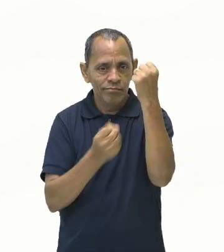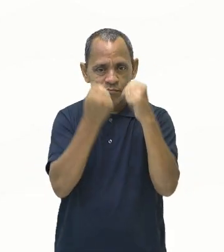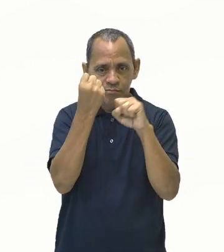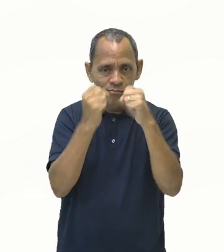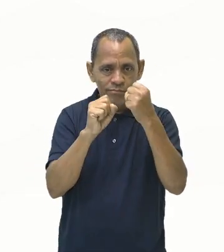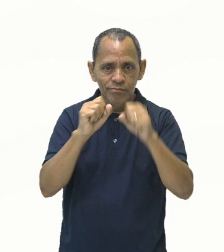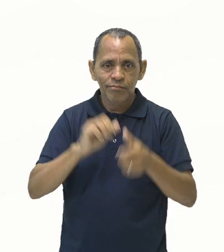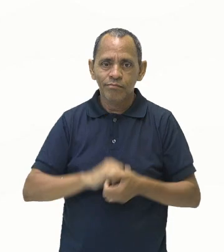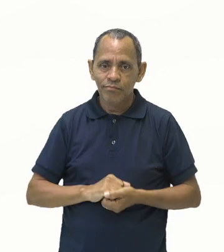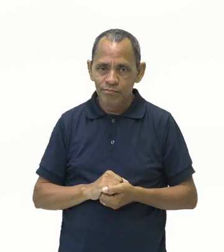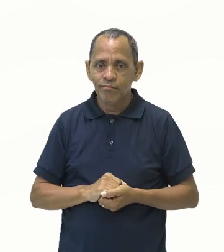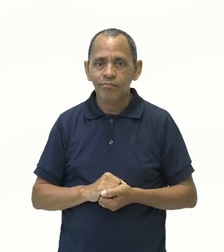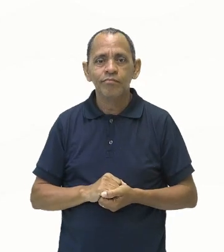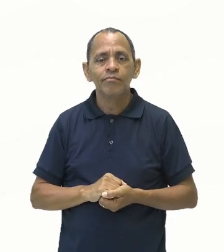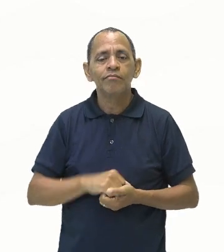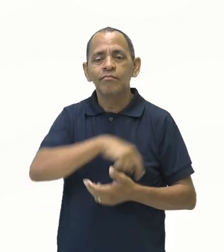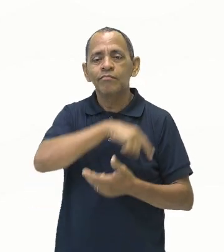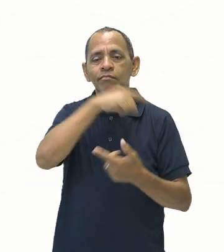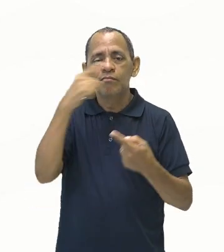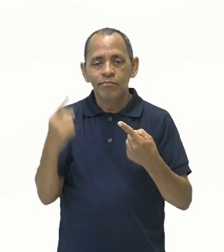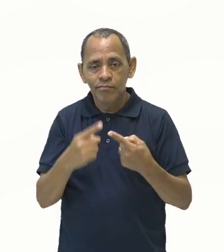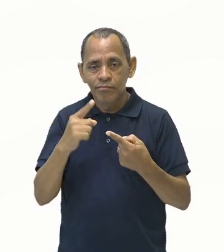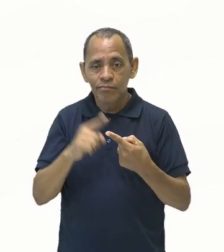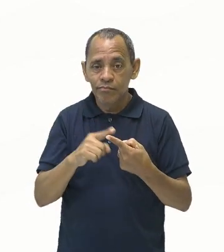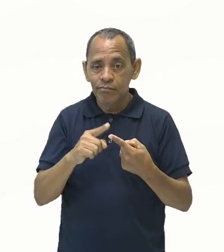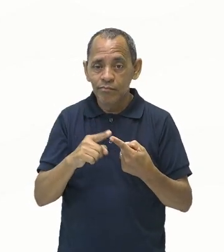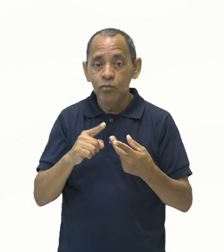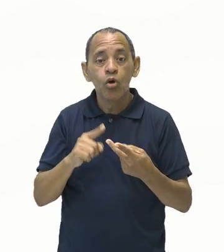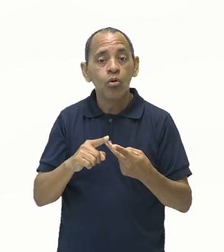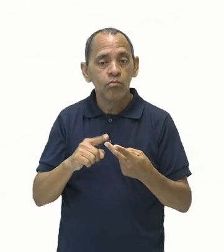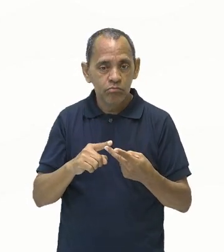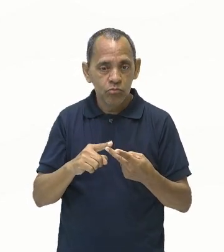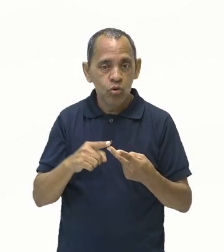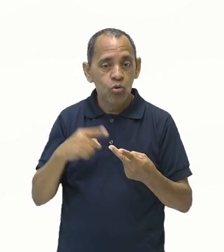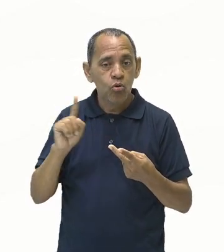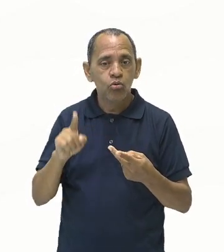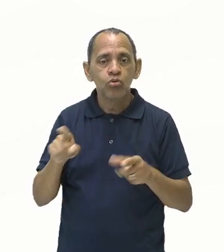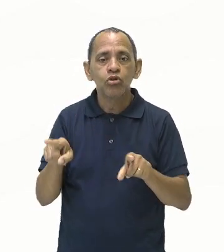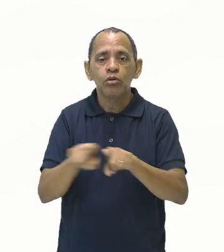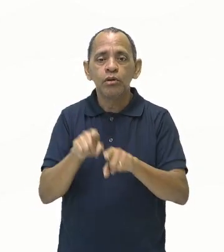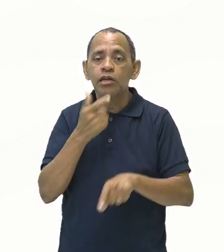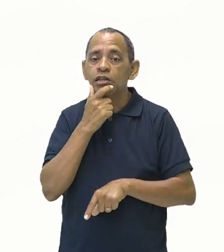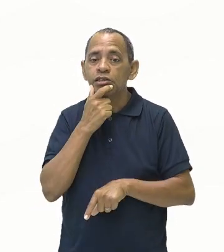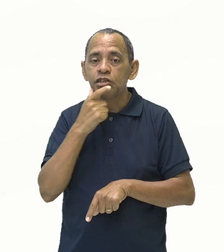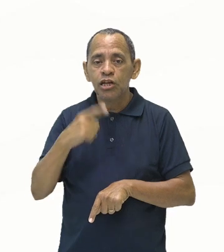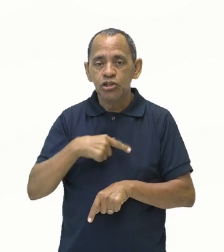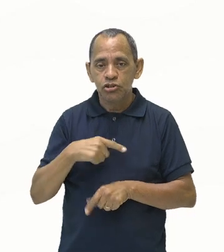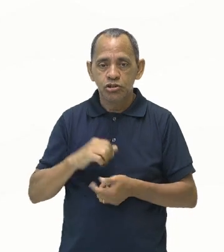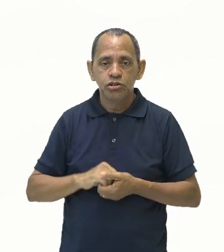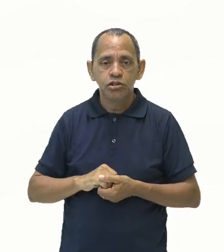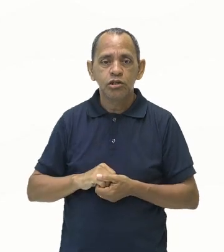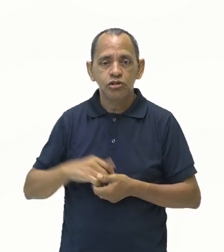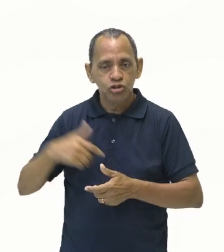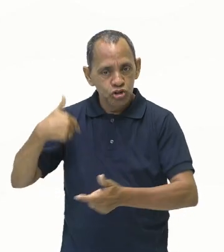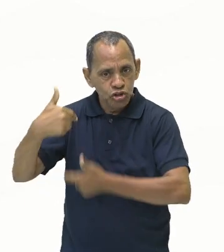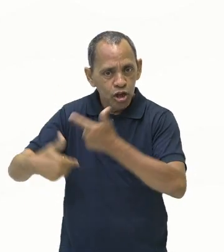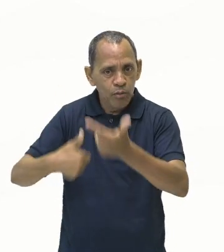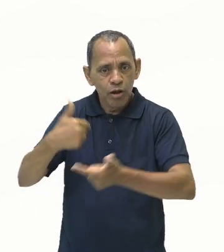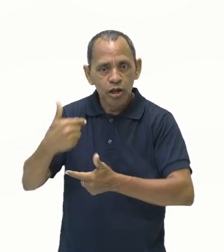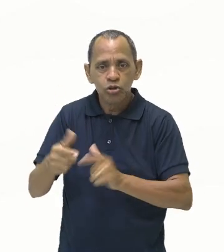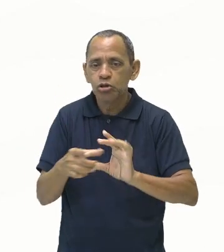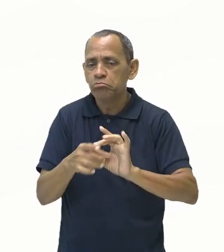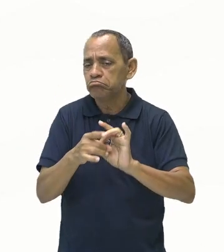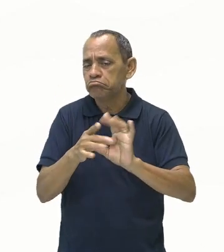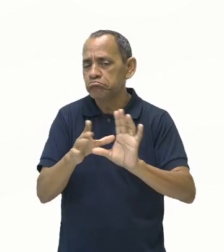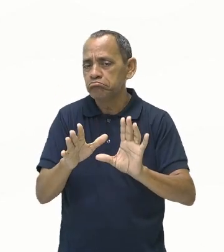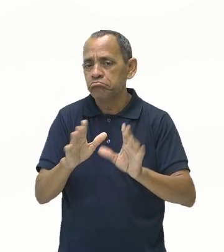industrialização. Outro fator importante, a Inglaterra possuía mão de obra